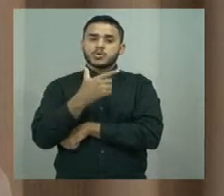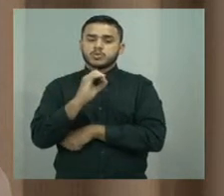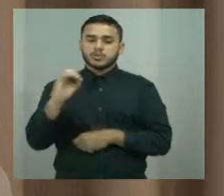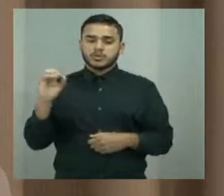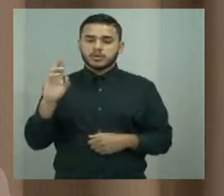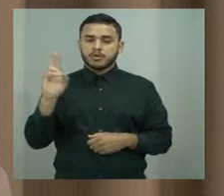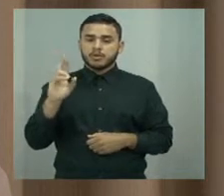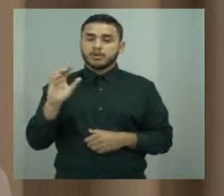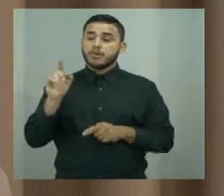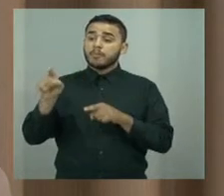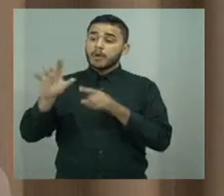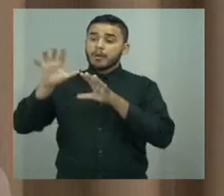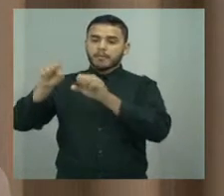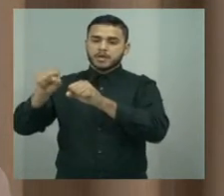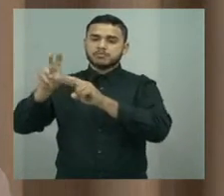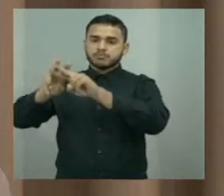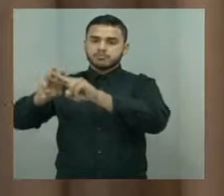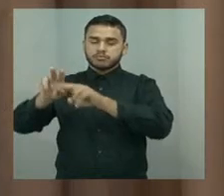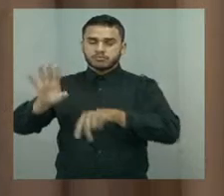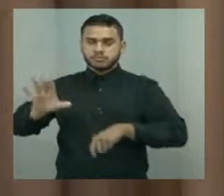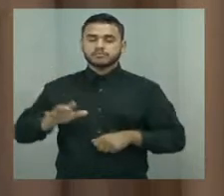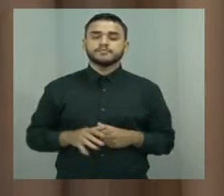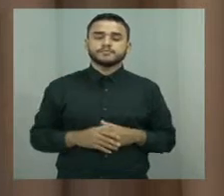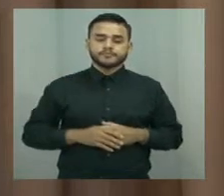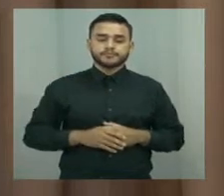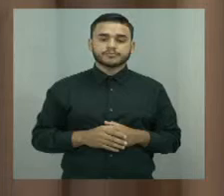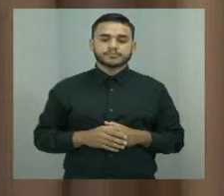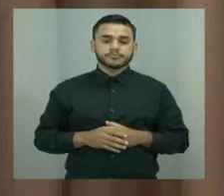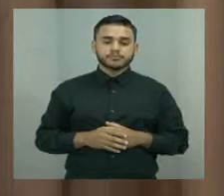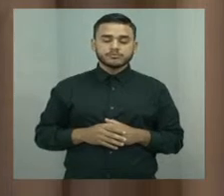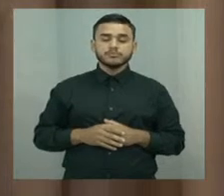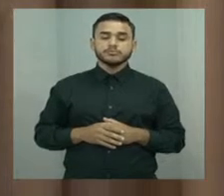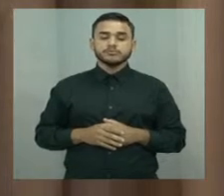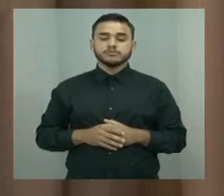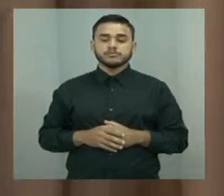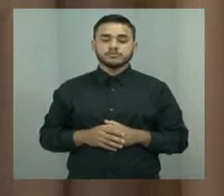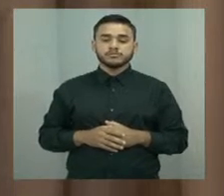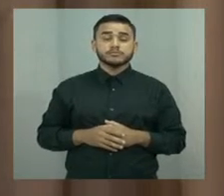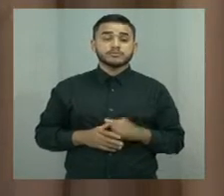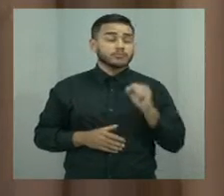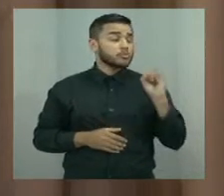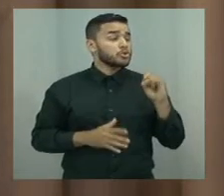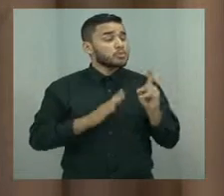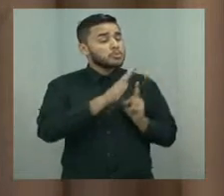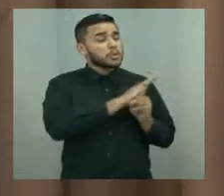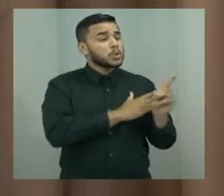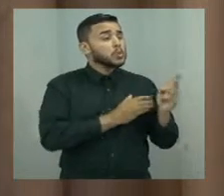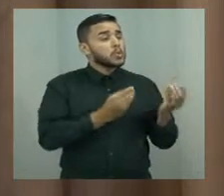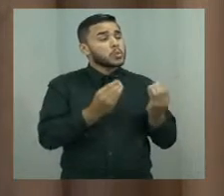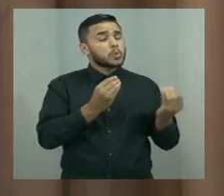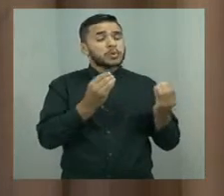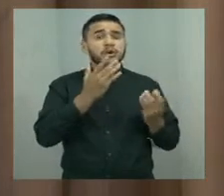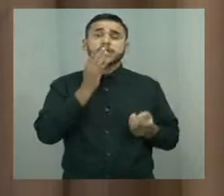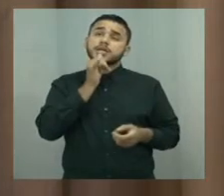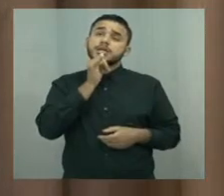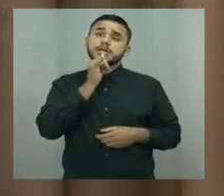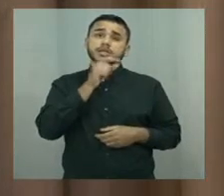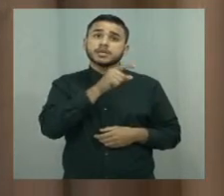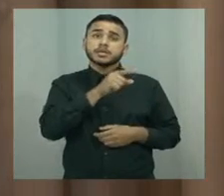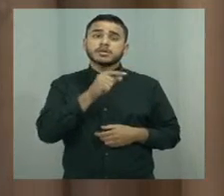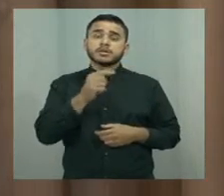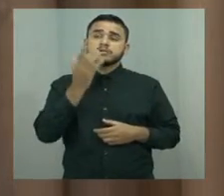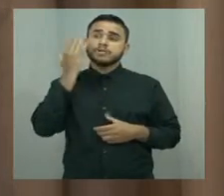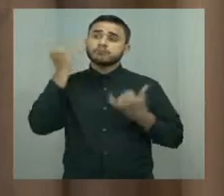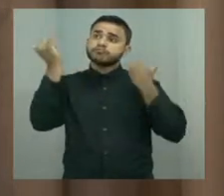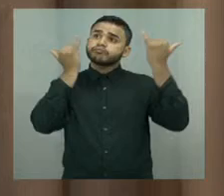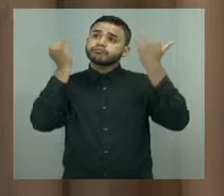a apreensão imediata do equipamento. E de que maneira a sociedade que queira conhecer mais o trabalho ou se informar do que é